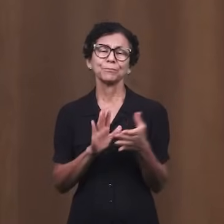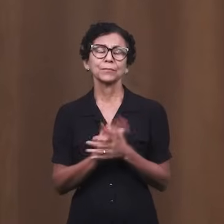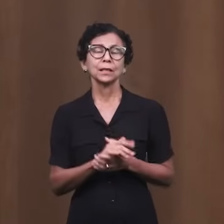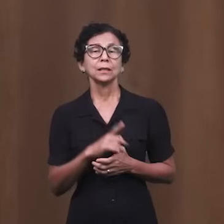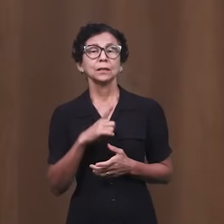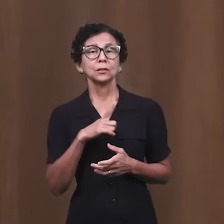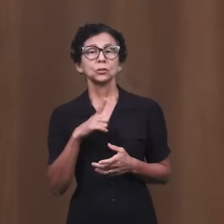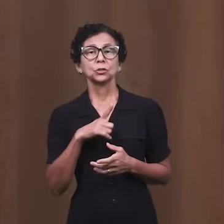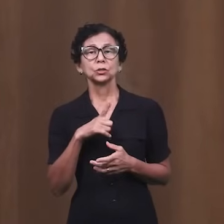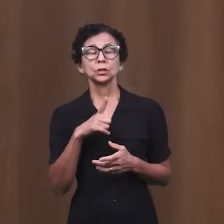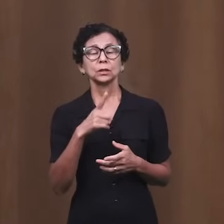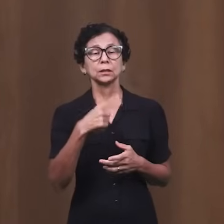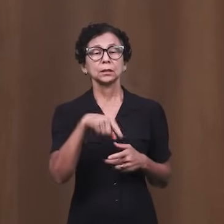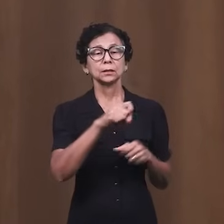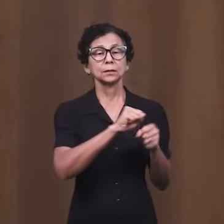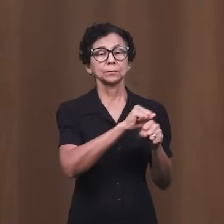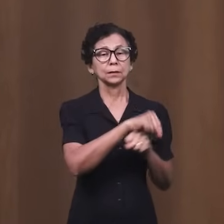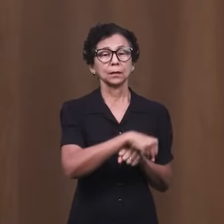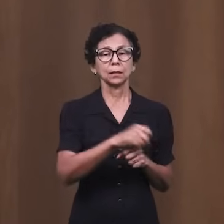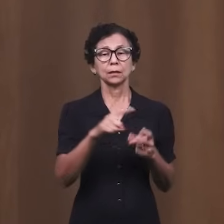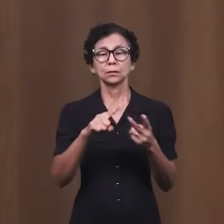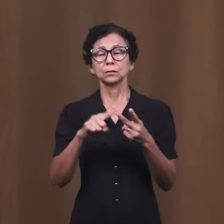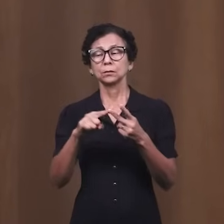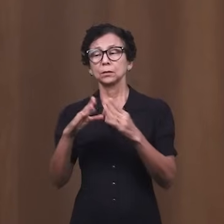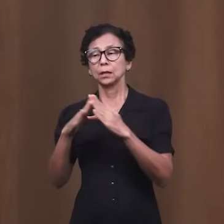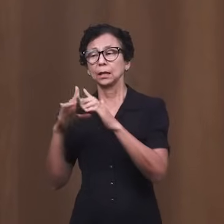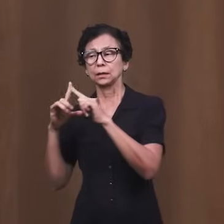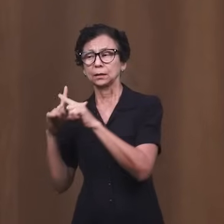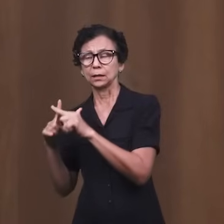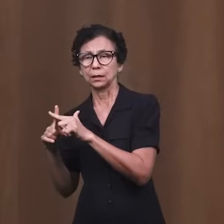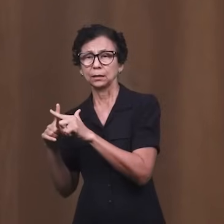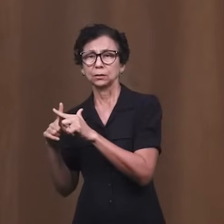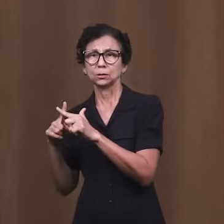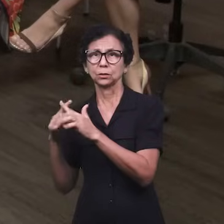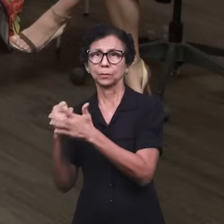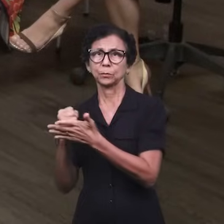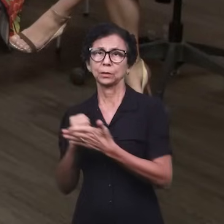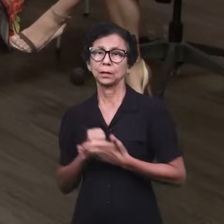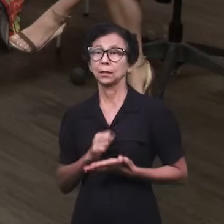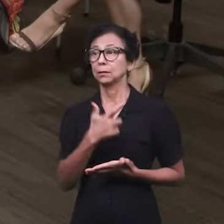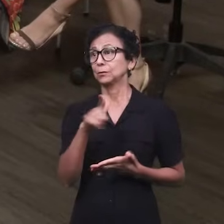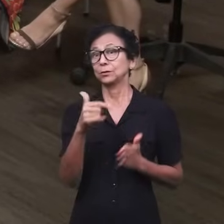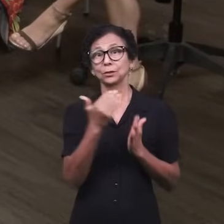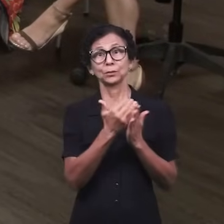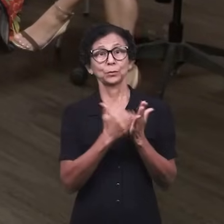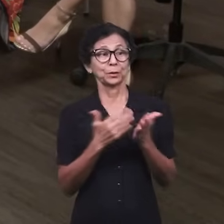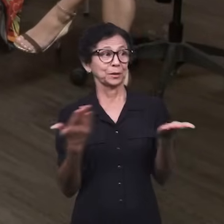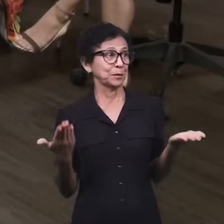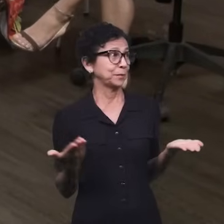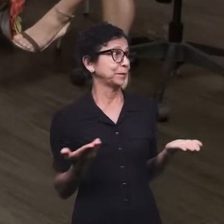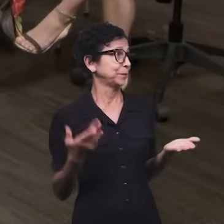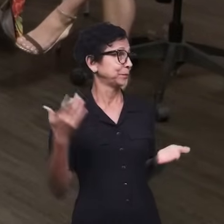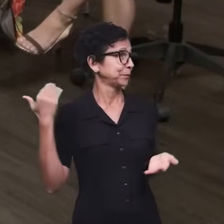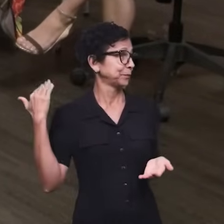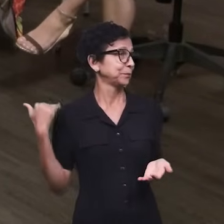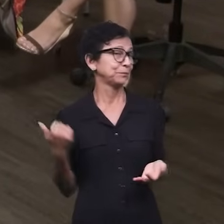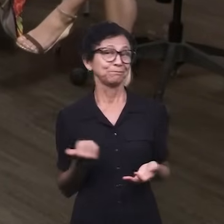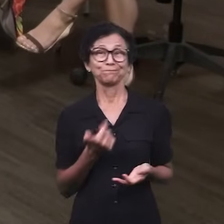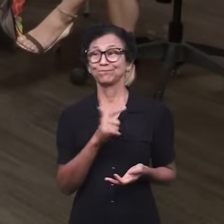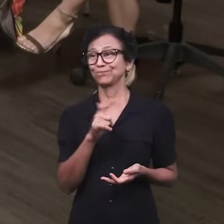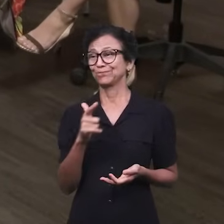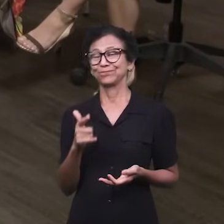igreja tinha pastores que me ajudavam sempre nem tinha esse programa na época né não tinha esse programa na época